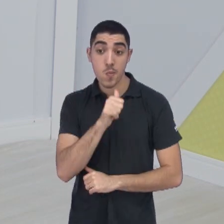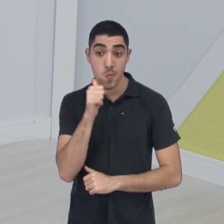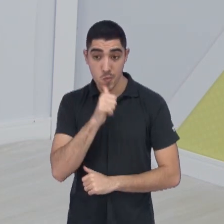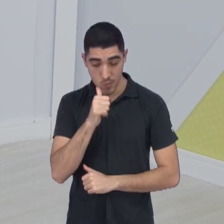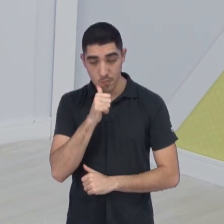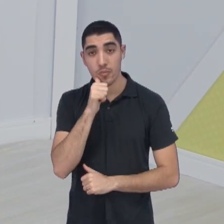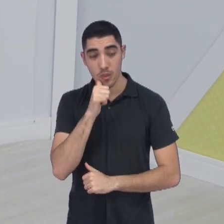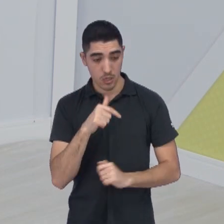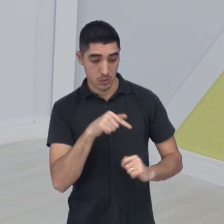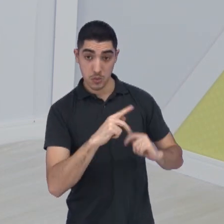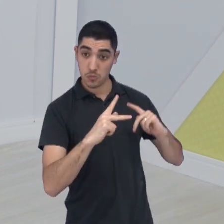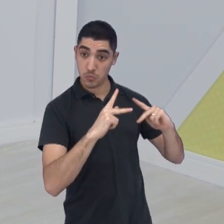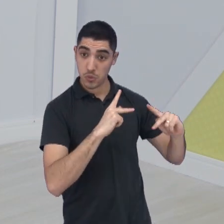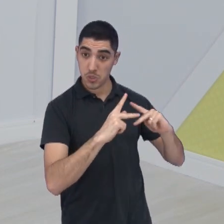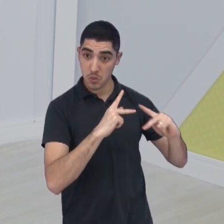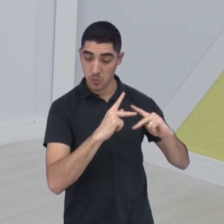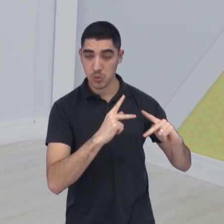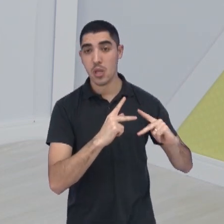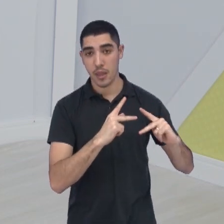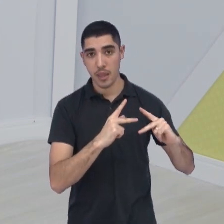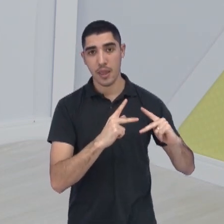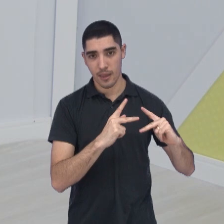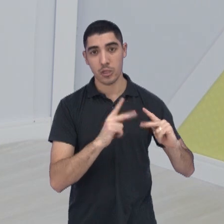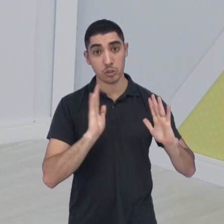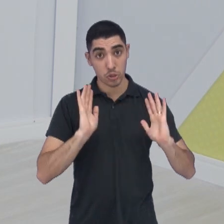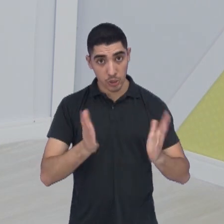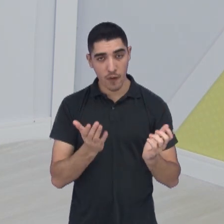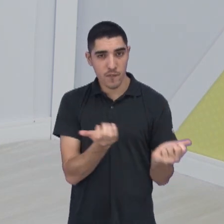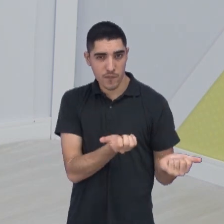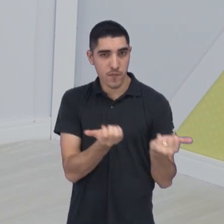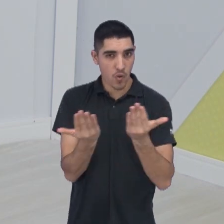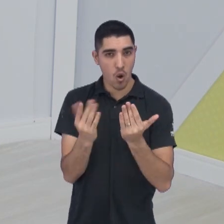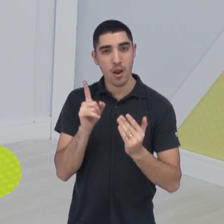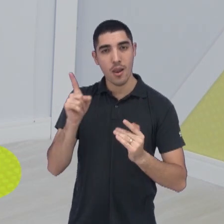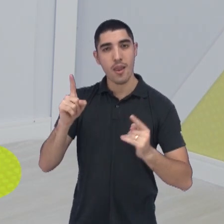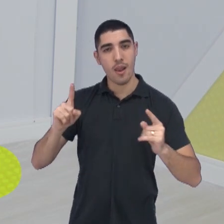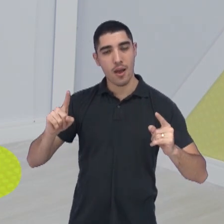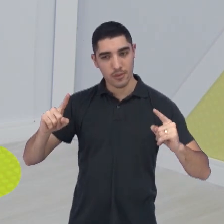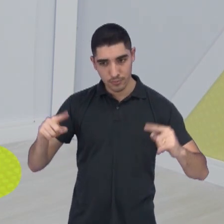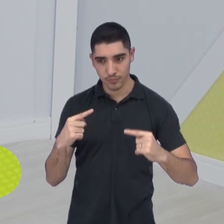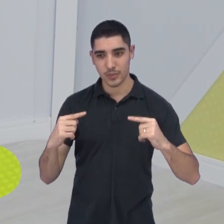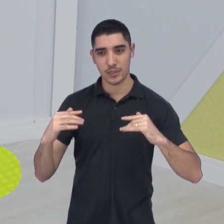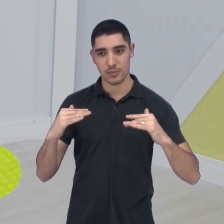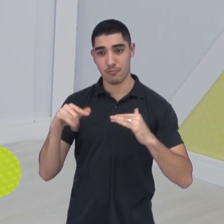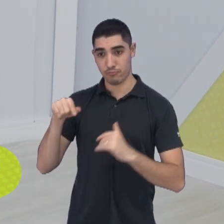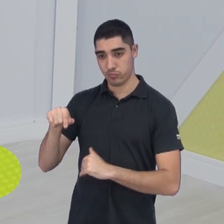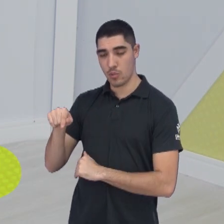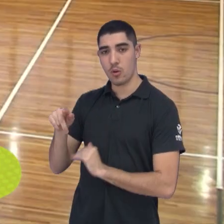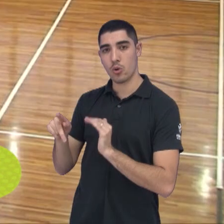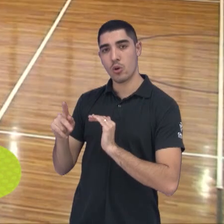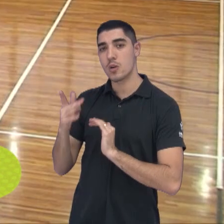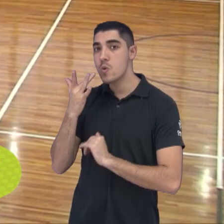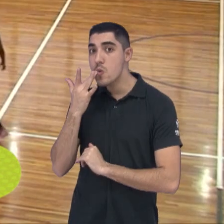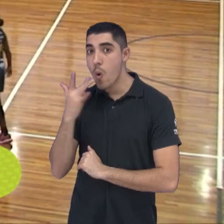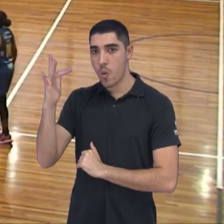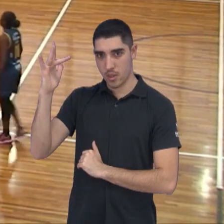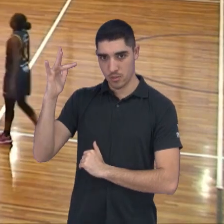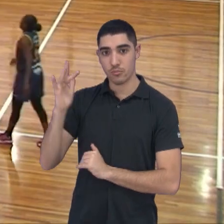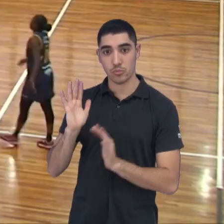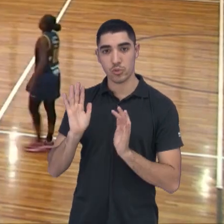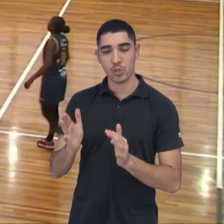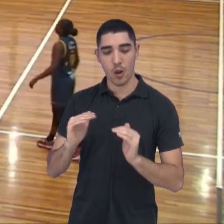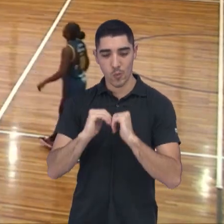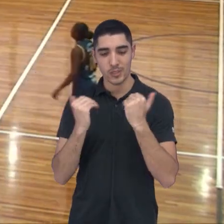feminino adulto São José. As meninas do São José foram até o ginásio Monstrinho em Ourinhos para enfrentar as donas da casa